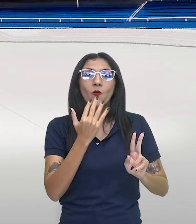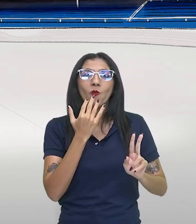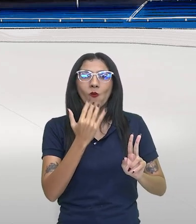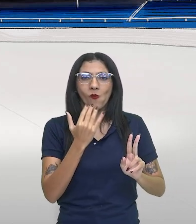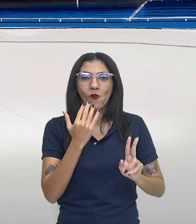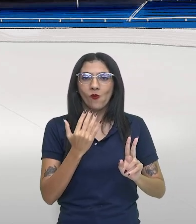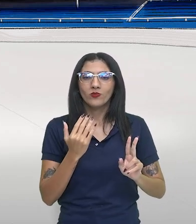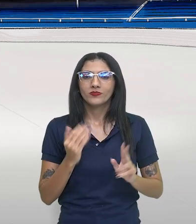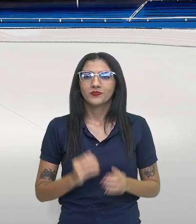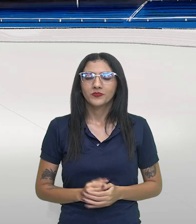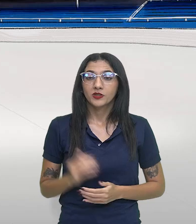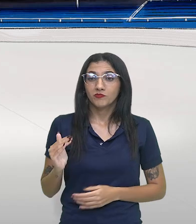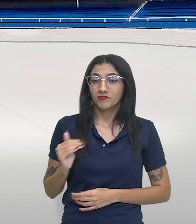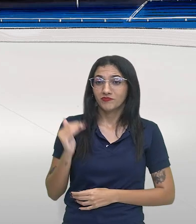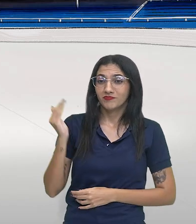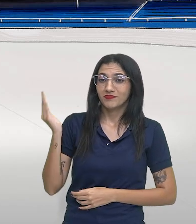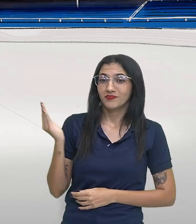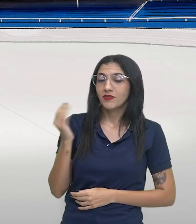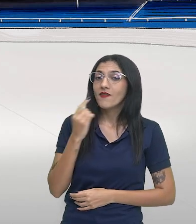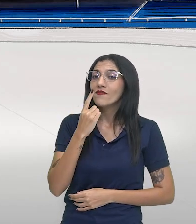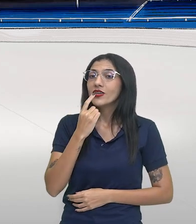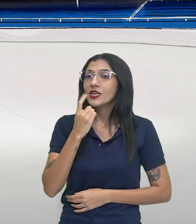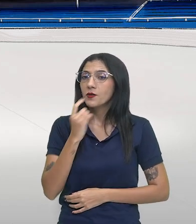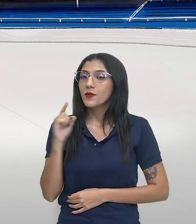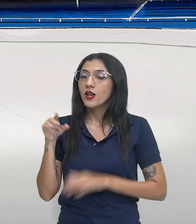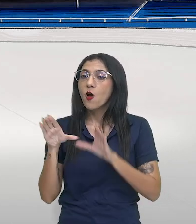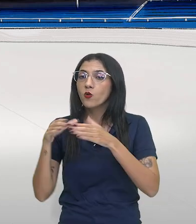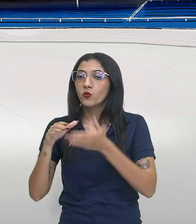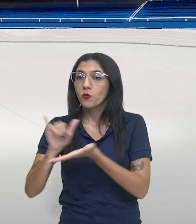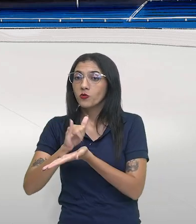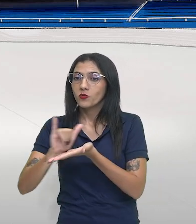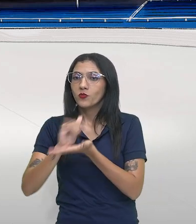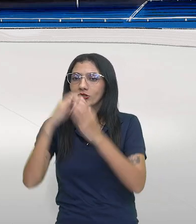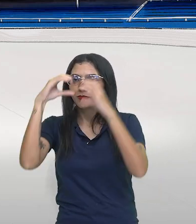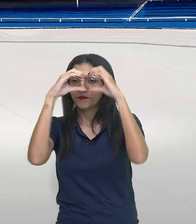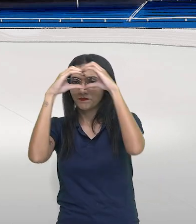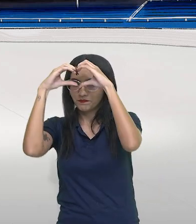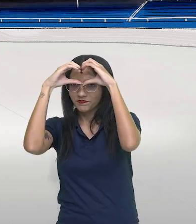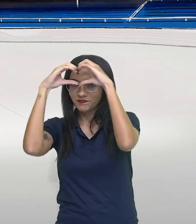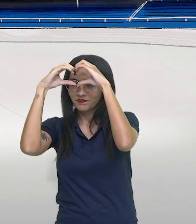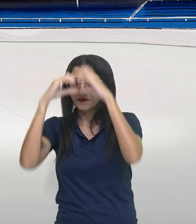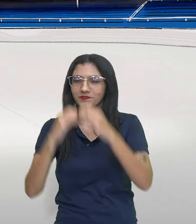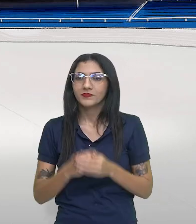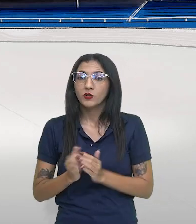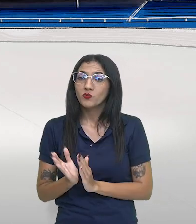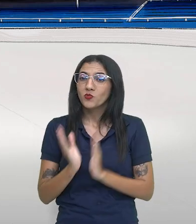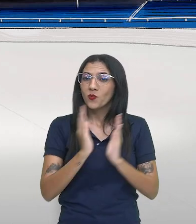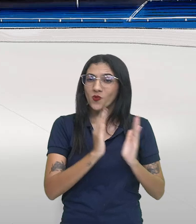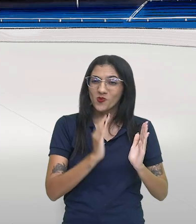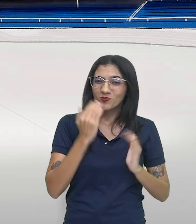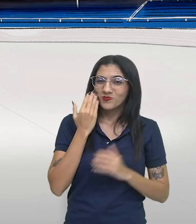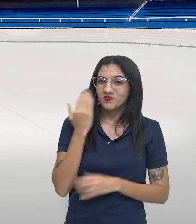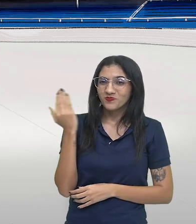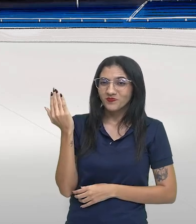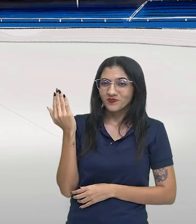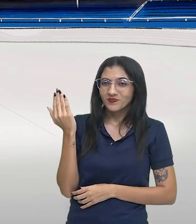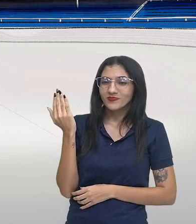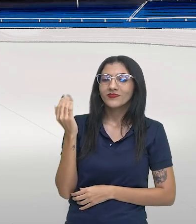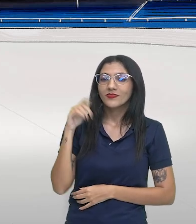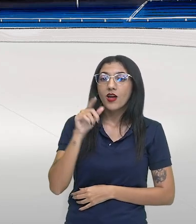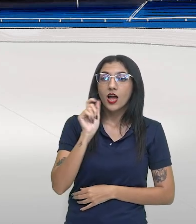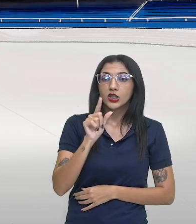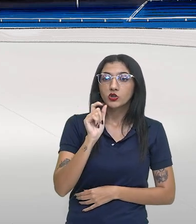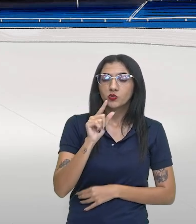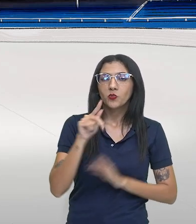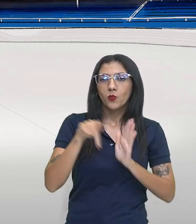onde um lado eu tenho a cor vermelha, que representa o boi garantido, e do outro lado eu tenho a cor azul, que representa